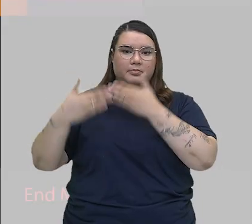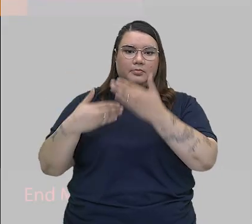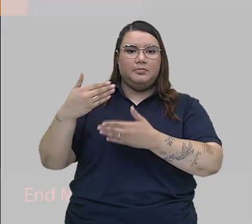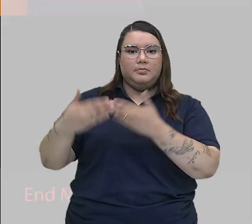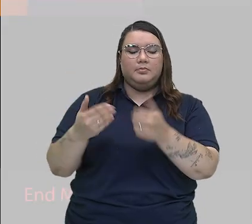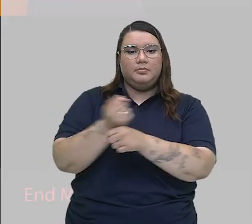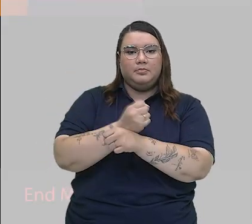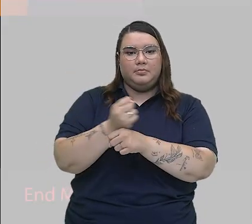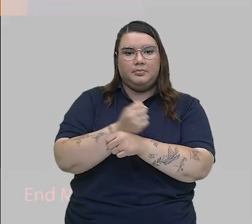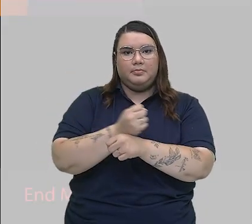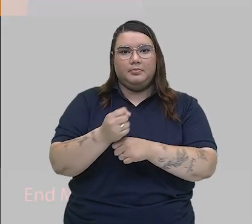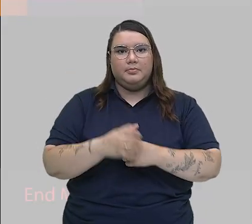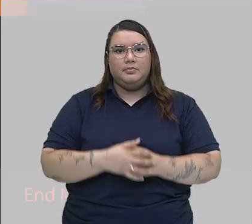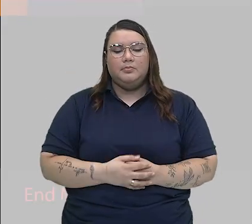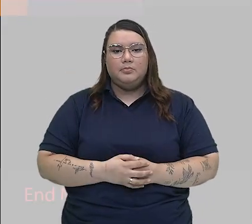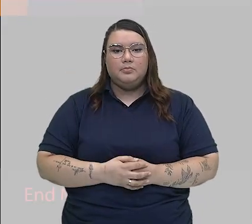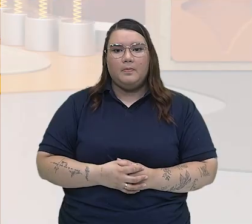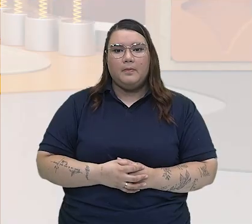de milhões de anos.